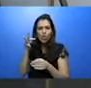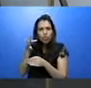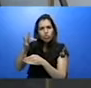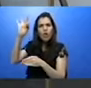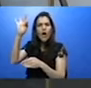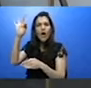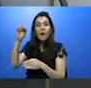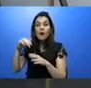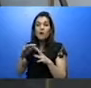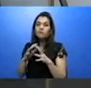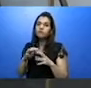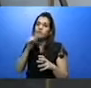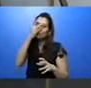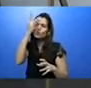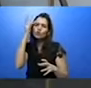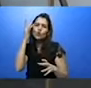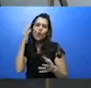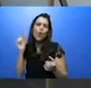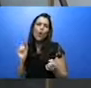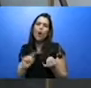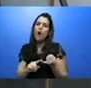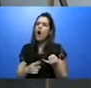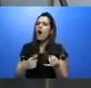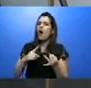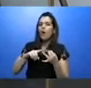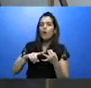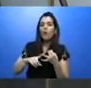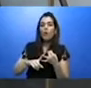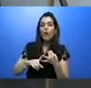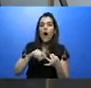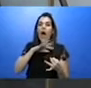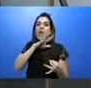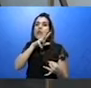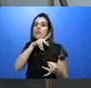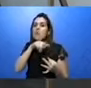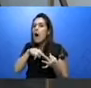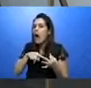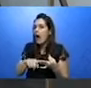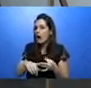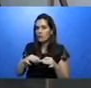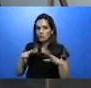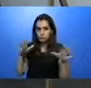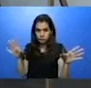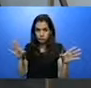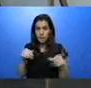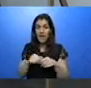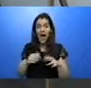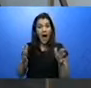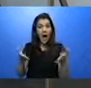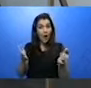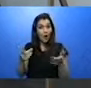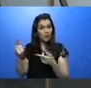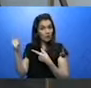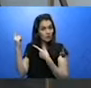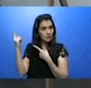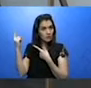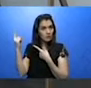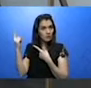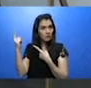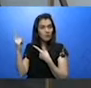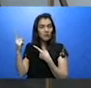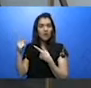ou pessoas não, né, gente? Pessoas de tonelada, ou animais. Agora, aqui, na medida de comprimento,